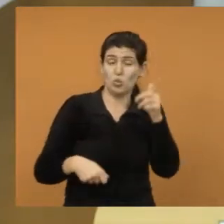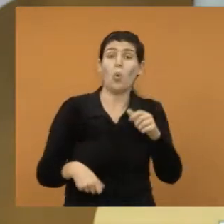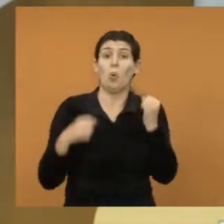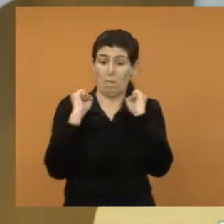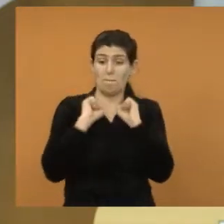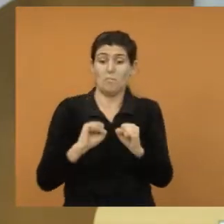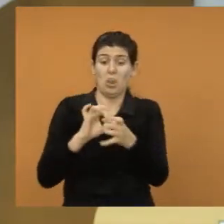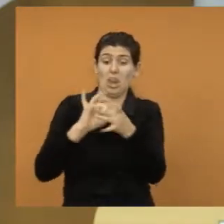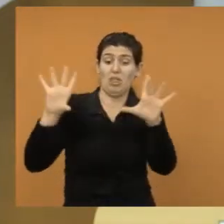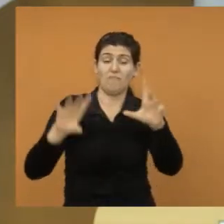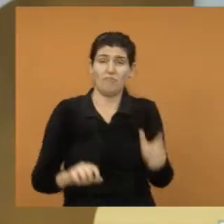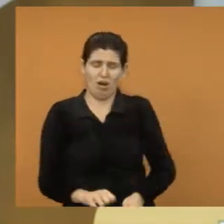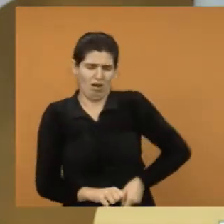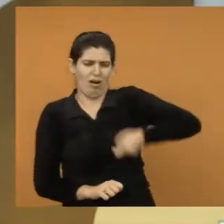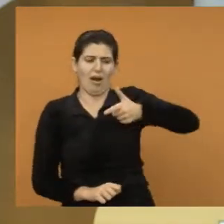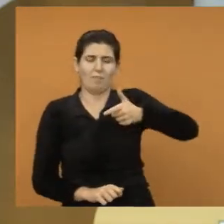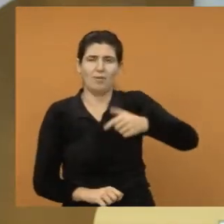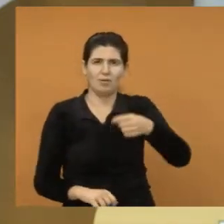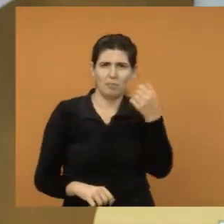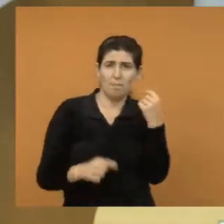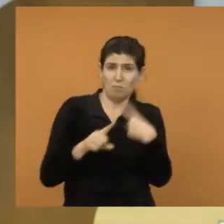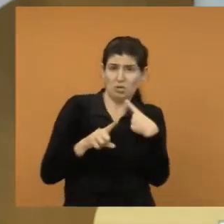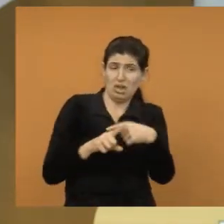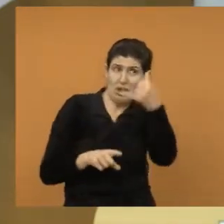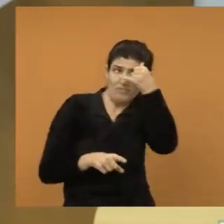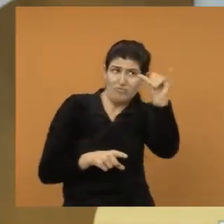os índices de violência. Pura mentira,